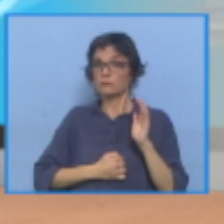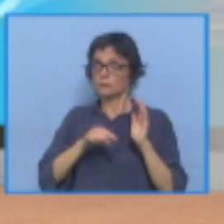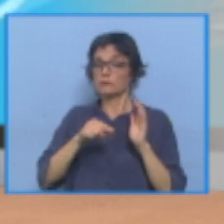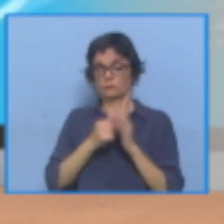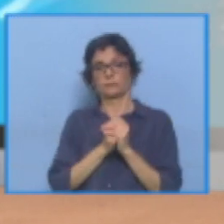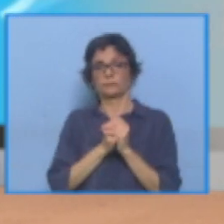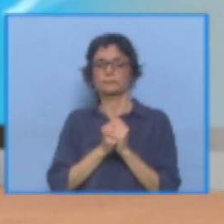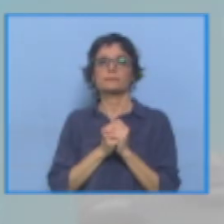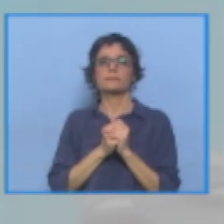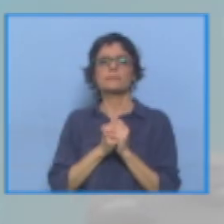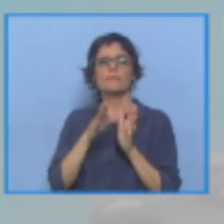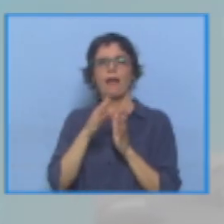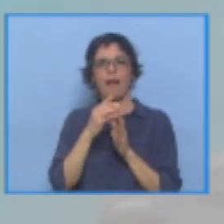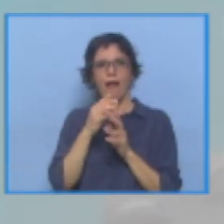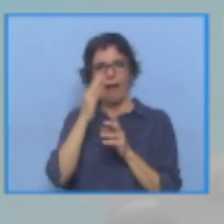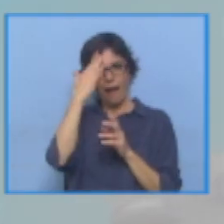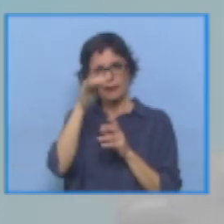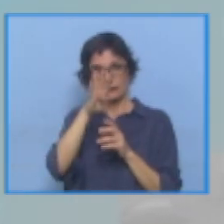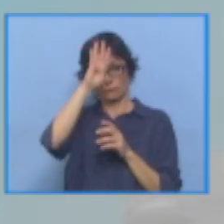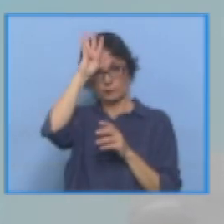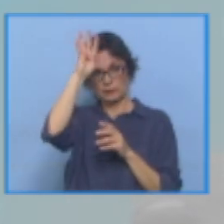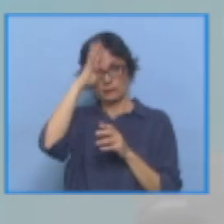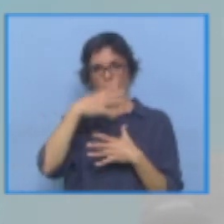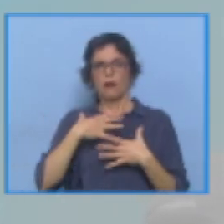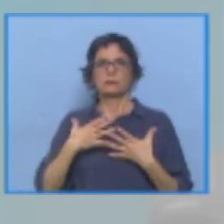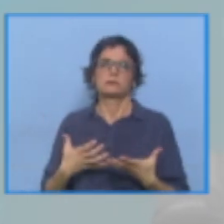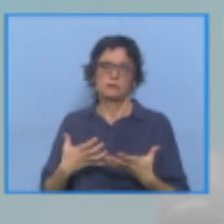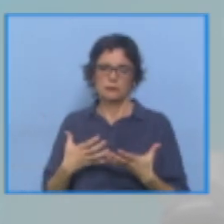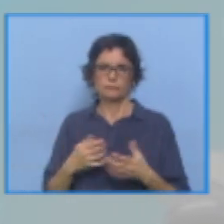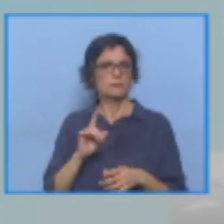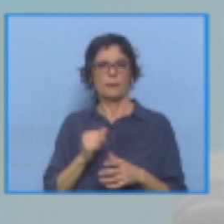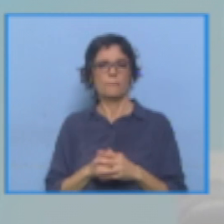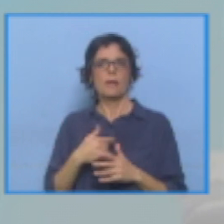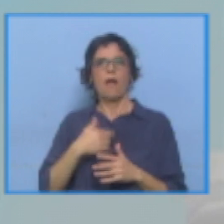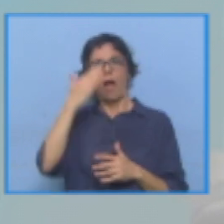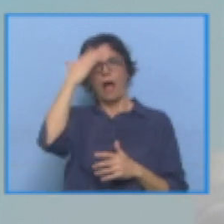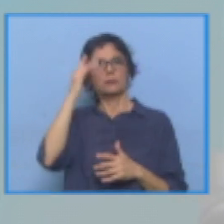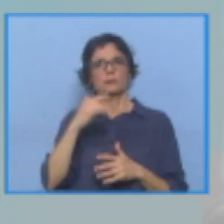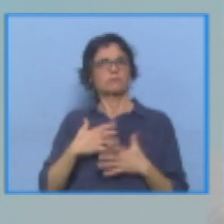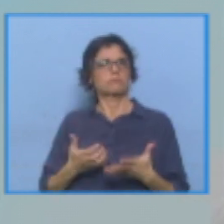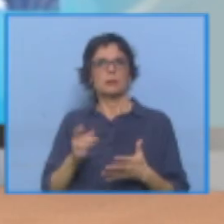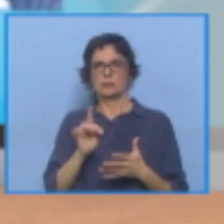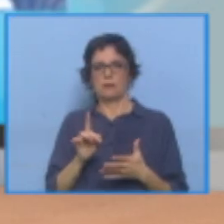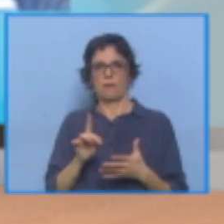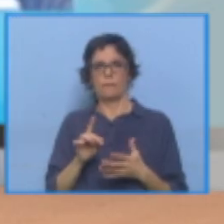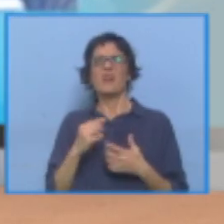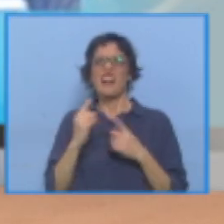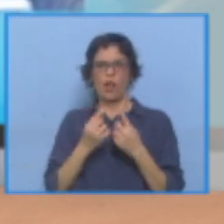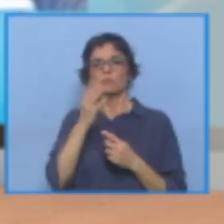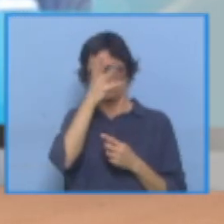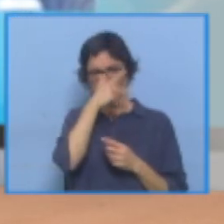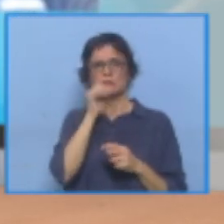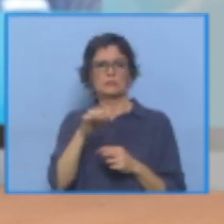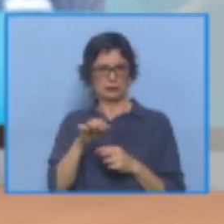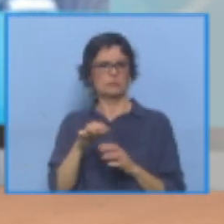Papa Francisco desgaste, fadiga, abatimento? Determinação. Não percebi muito desgaste, alguma tristeza acho que é